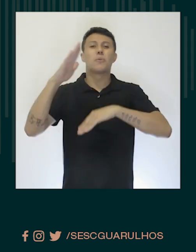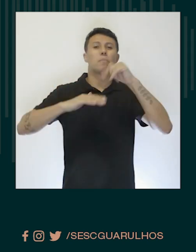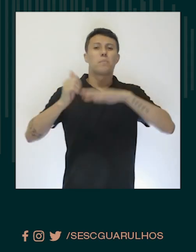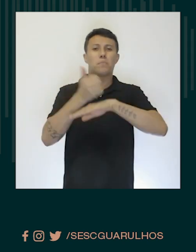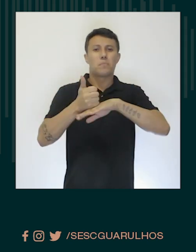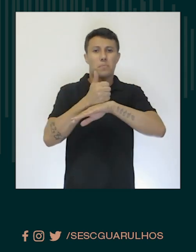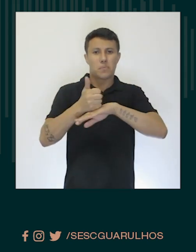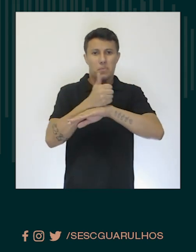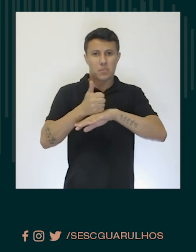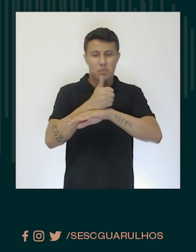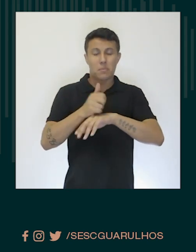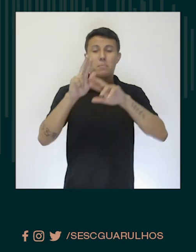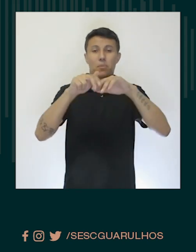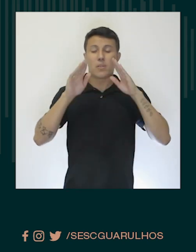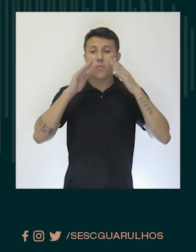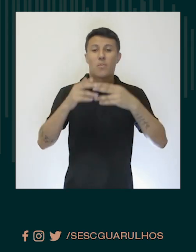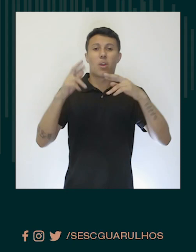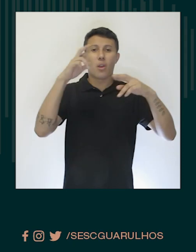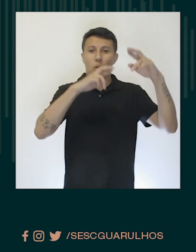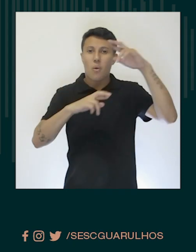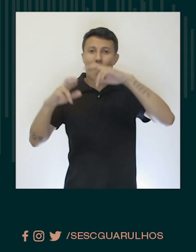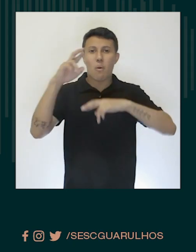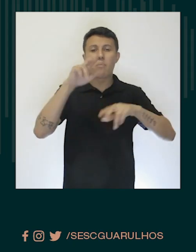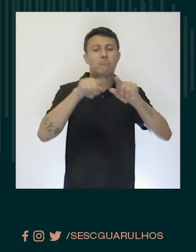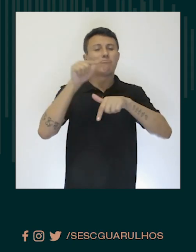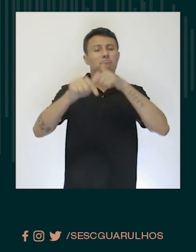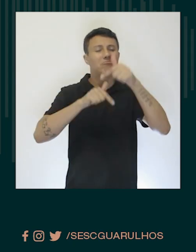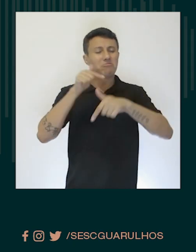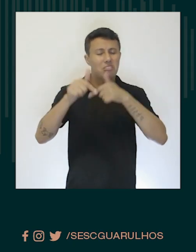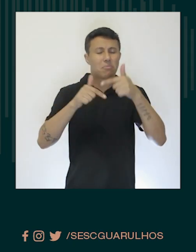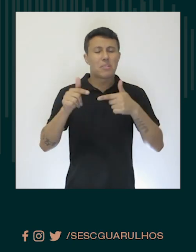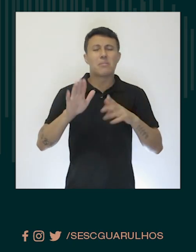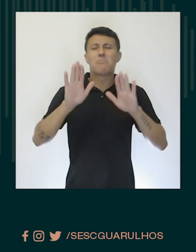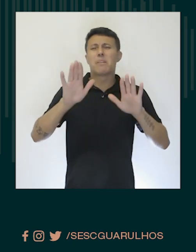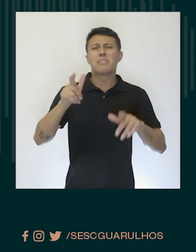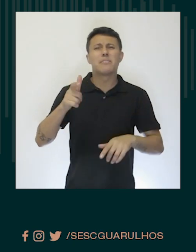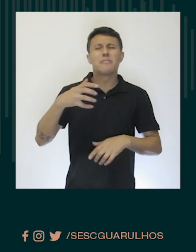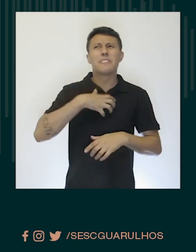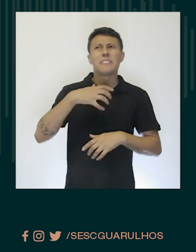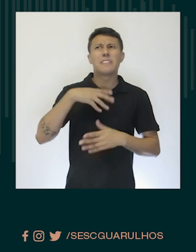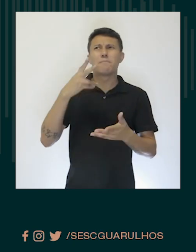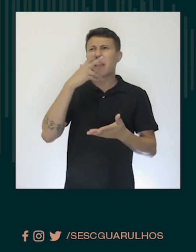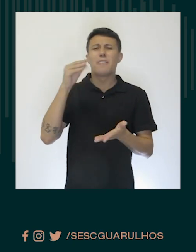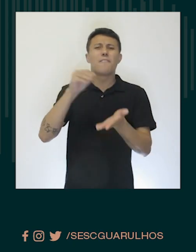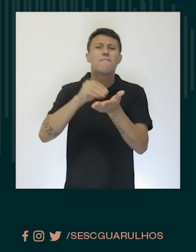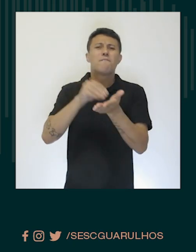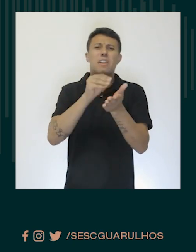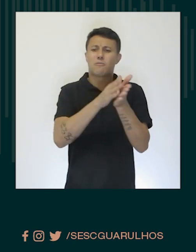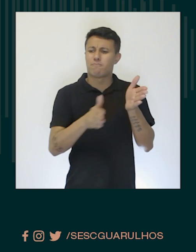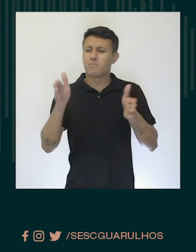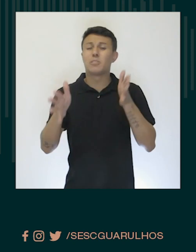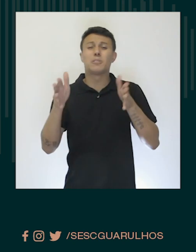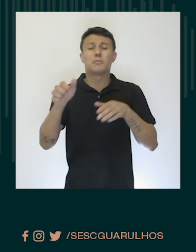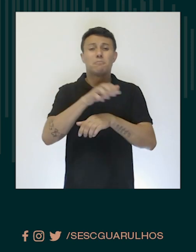primam pela observação para criarem seus trabalhos, do que mais vocês sentem falta durante todo esse período aí?